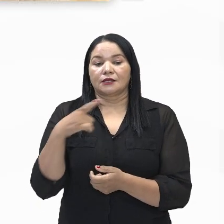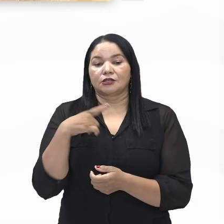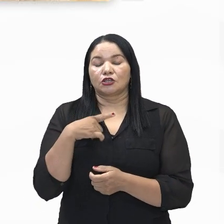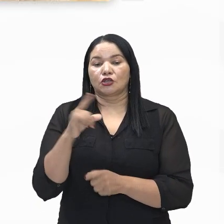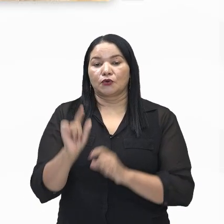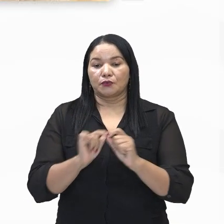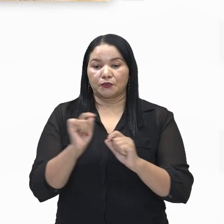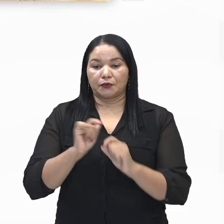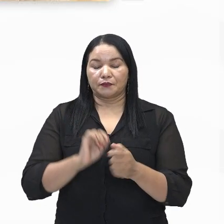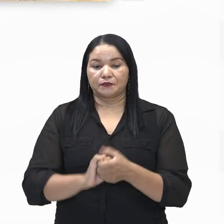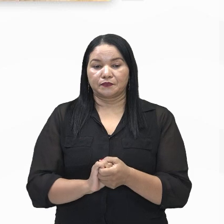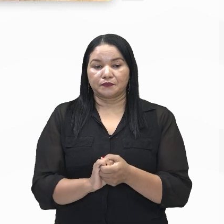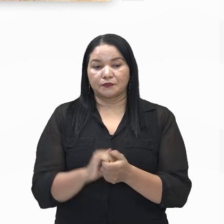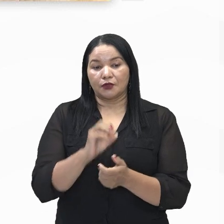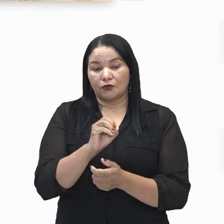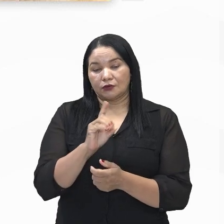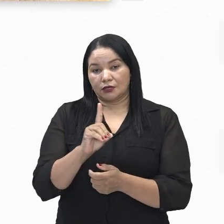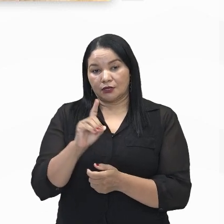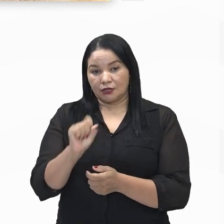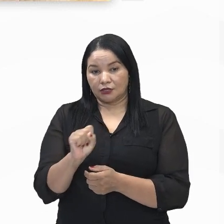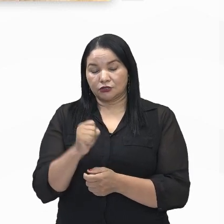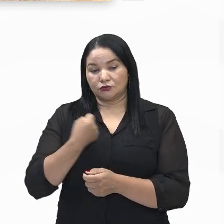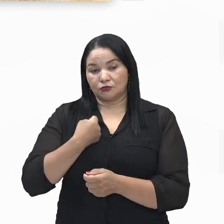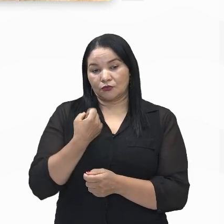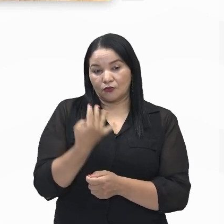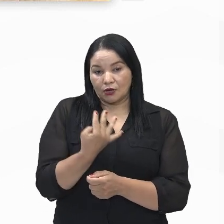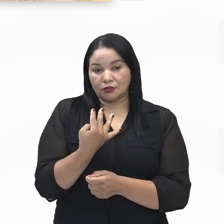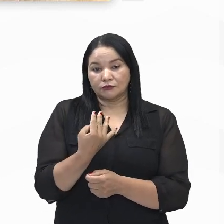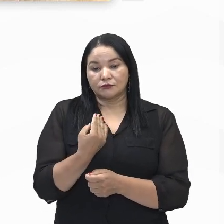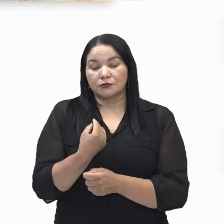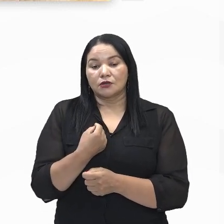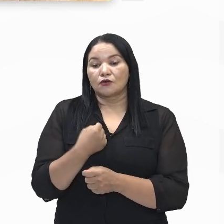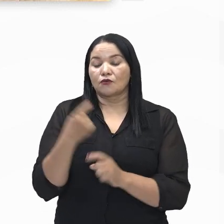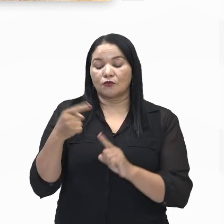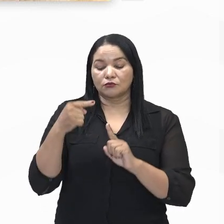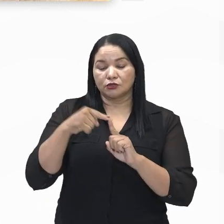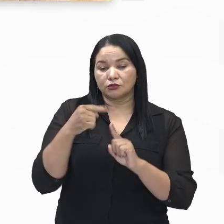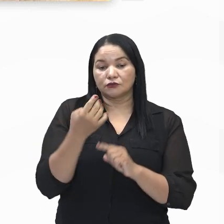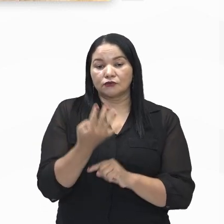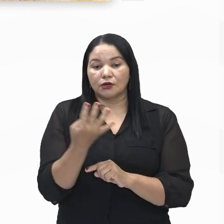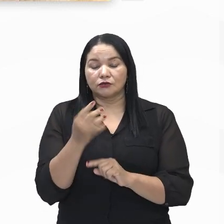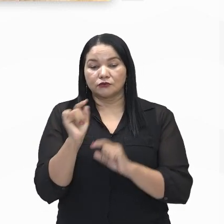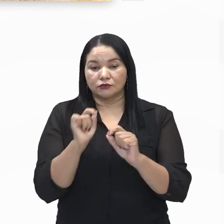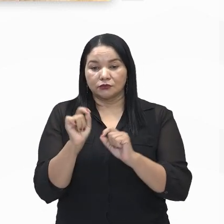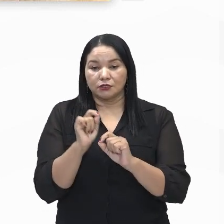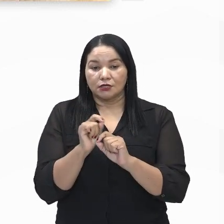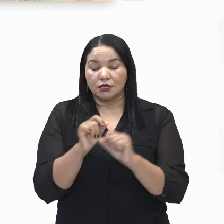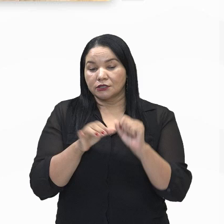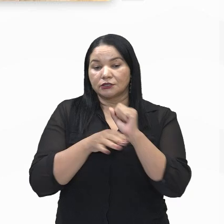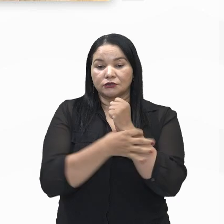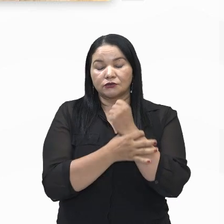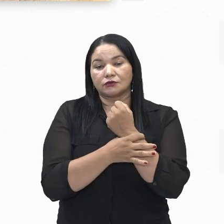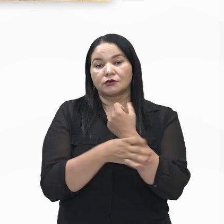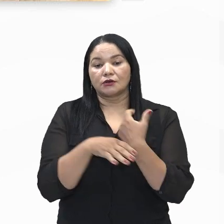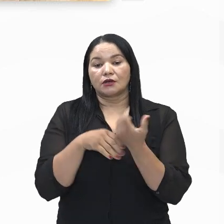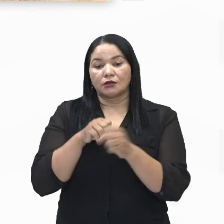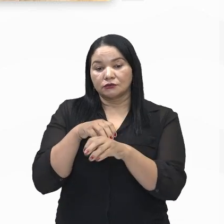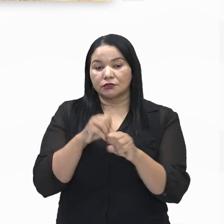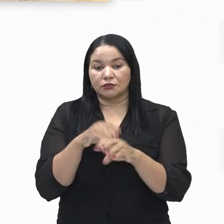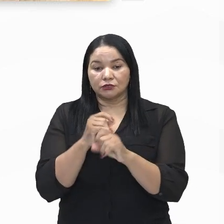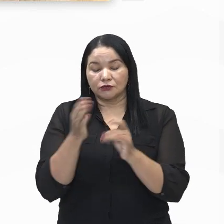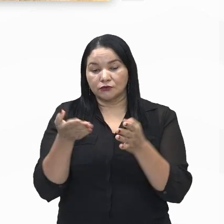que a ODS número 4, o objetivo 4 visa assegurar uma educação